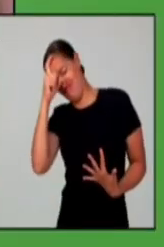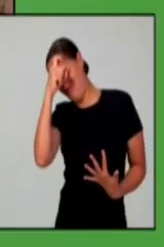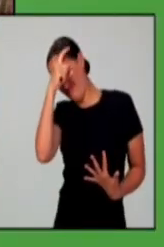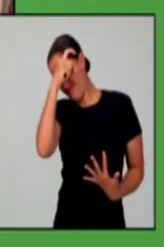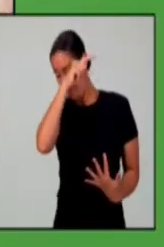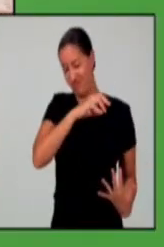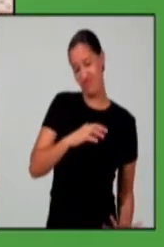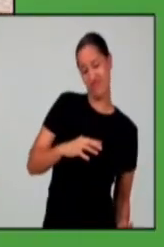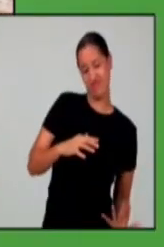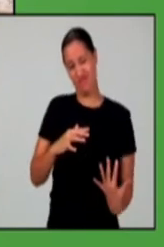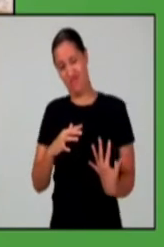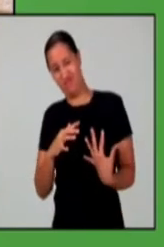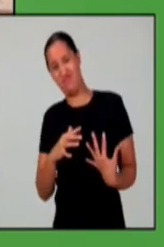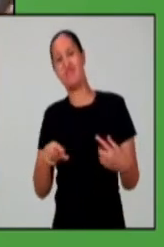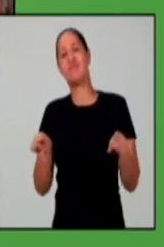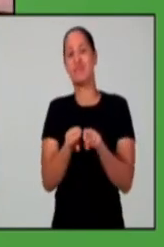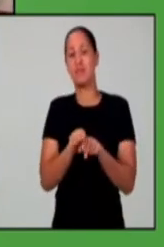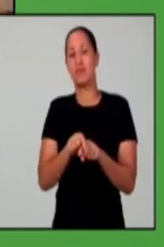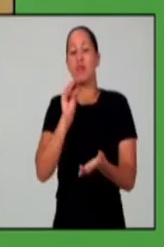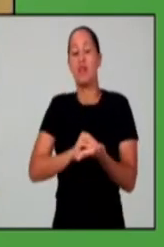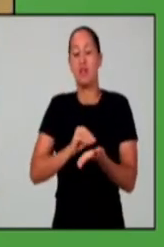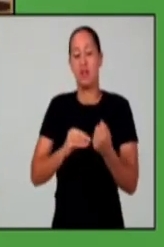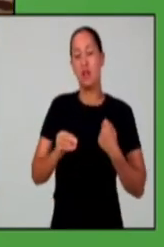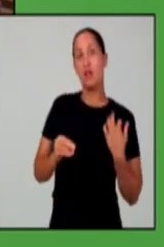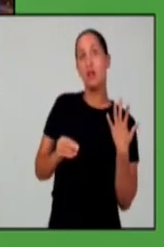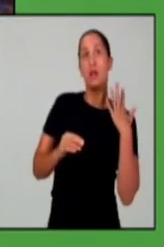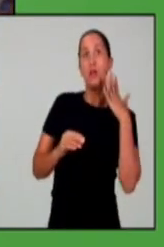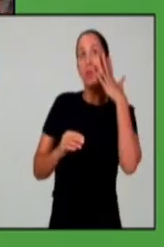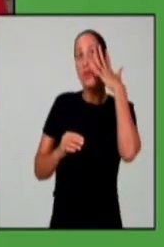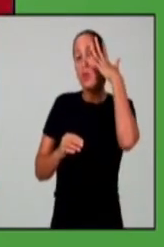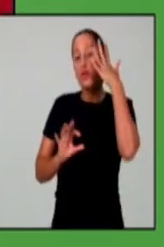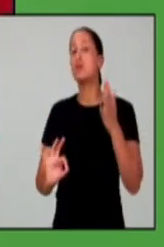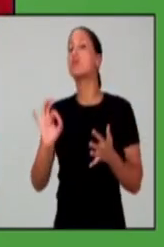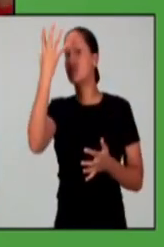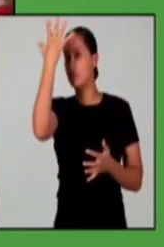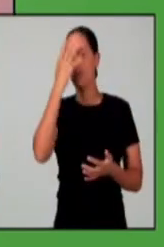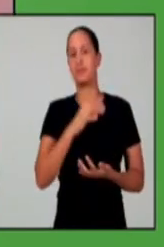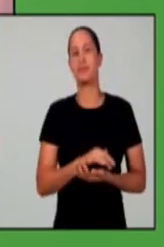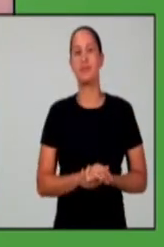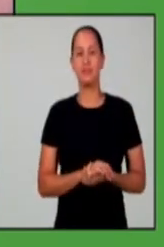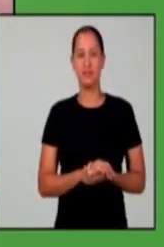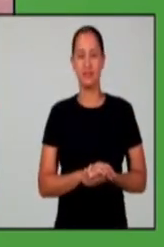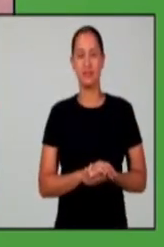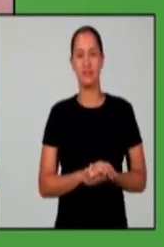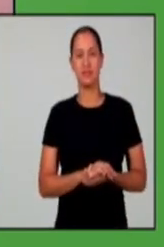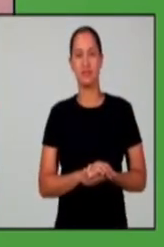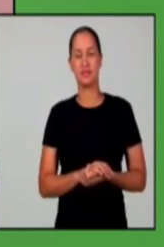E mais tarde, o transporte para o cérebro. Veja o que pode acontecer.